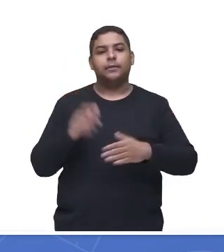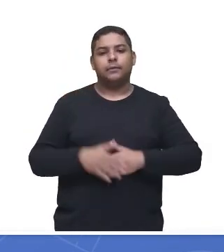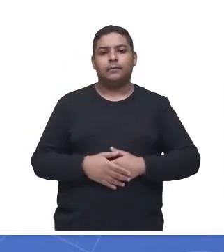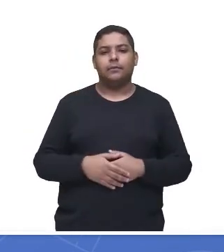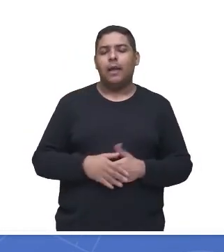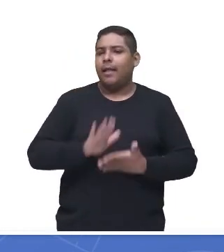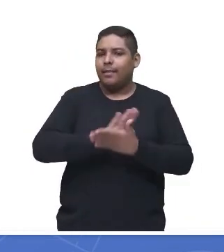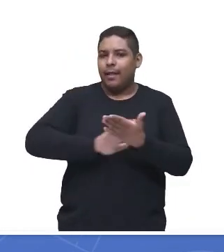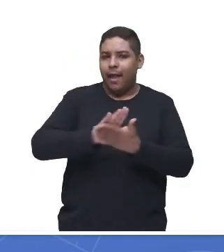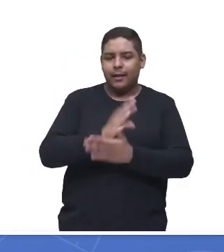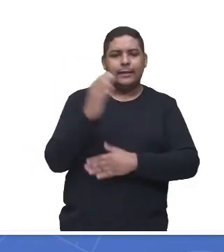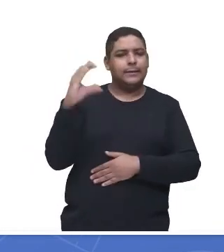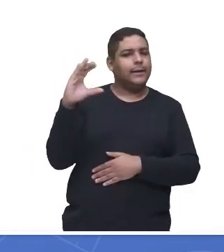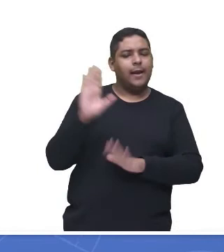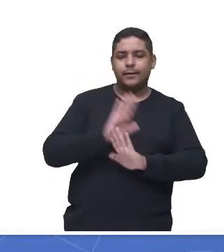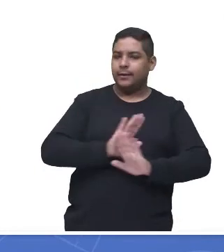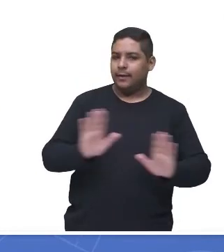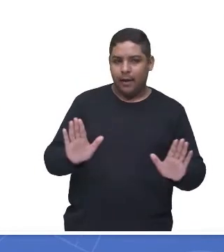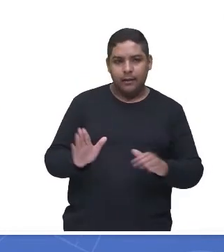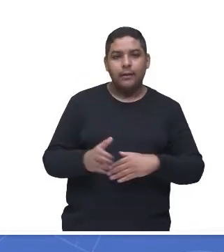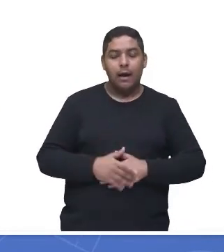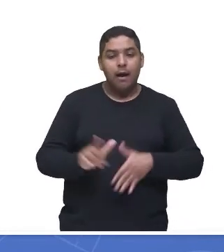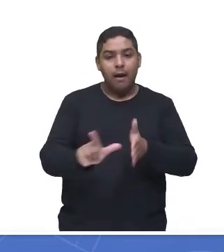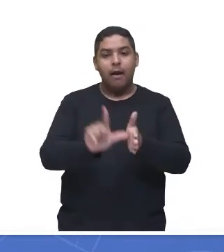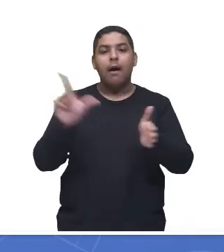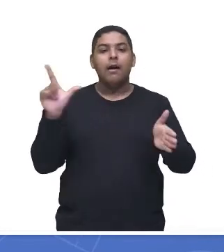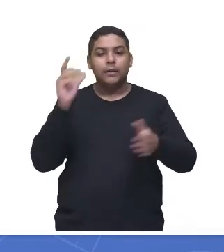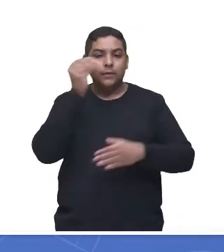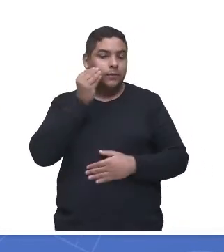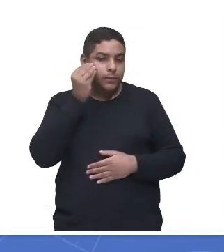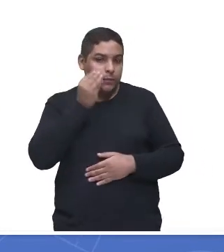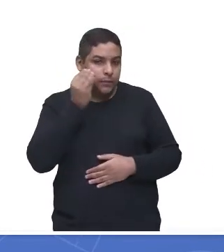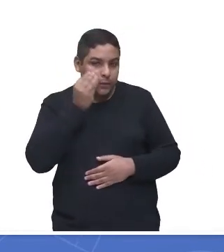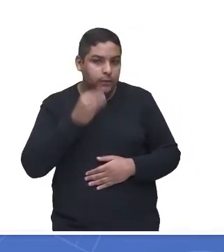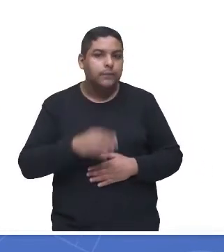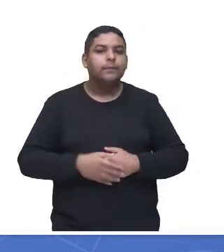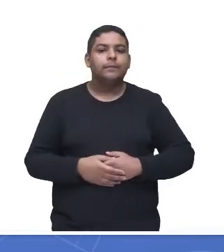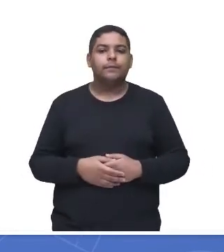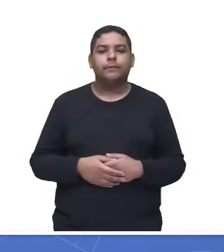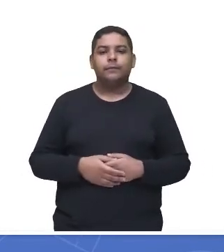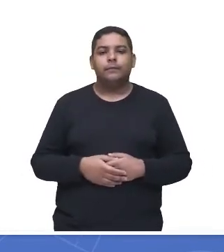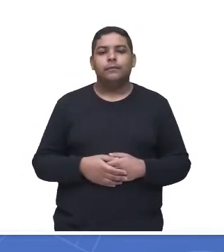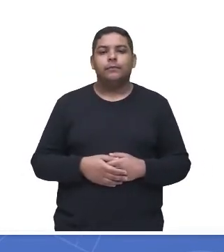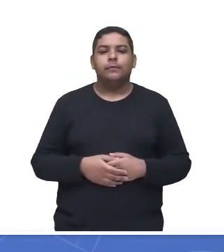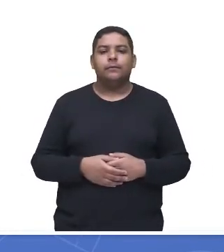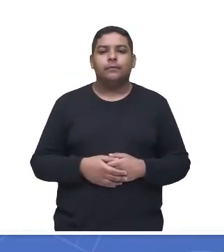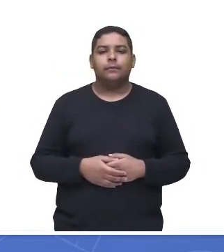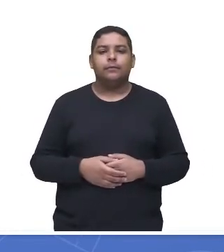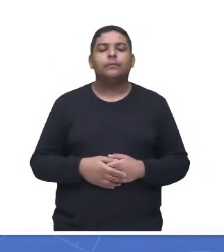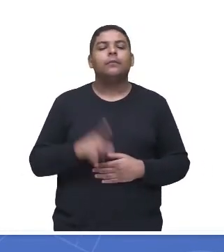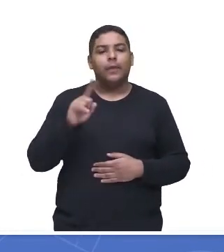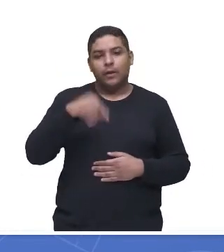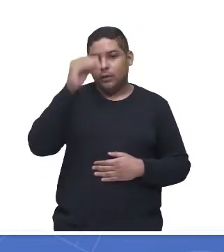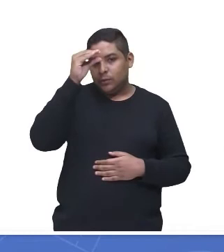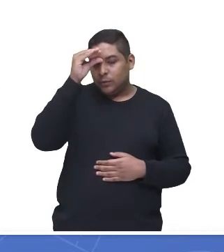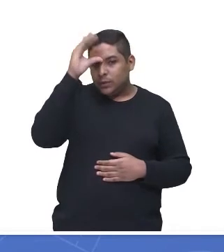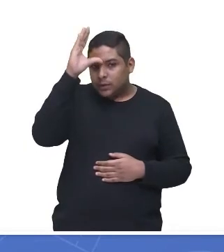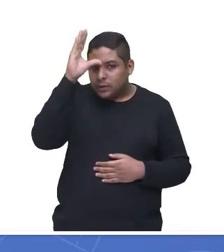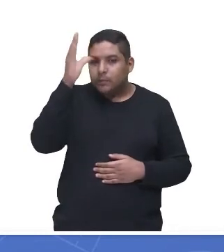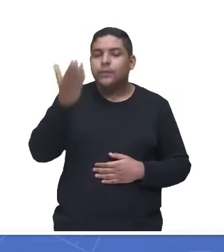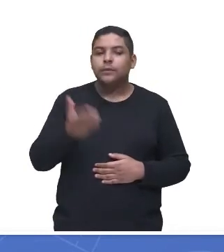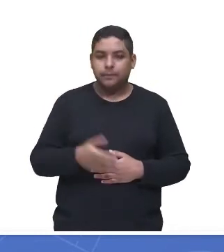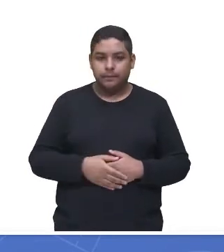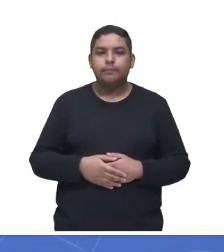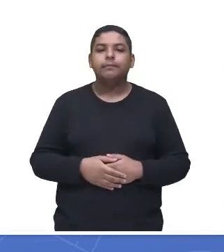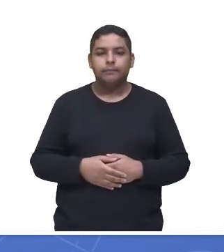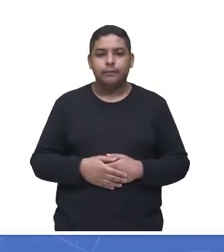que seja, né, sofisticado, né? Então, esse é o conhecimento. Você está com o